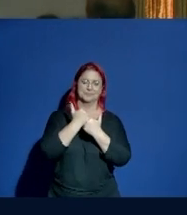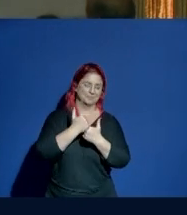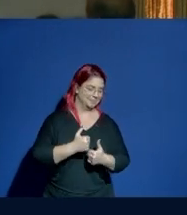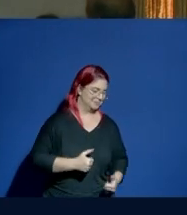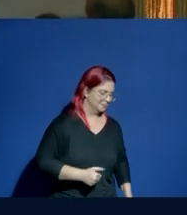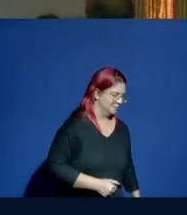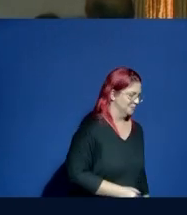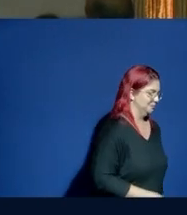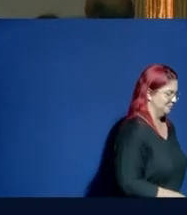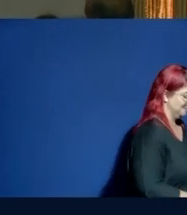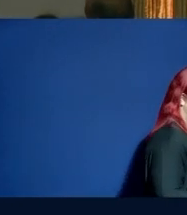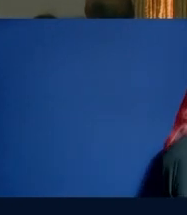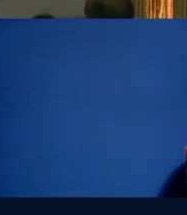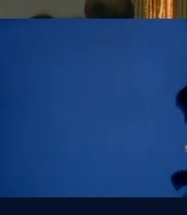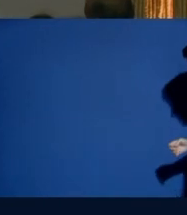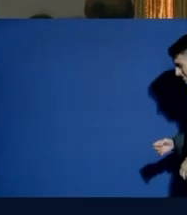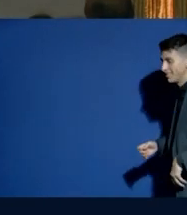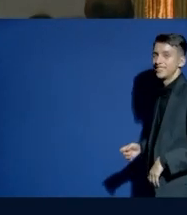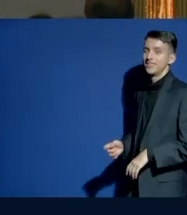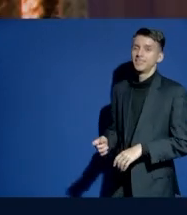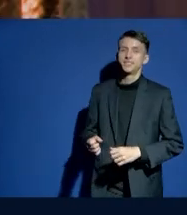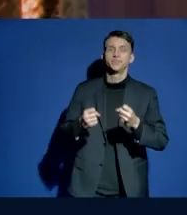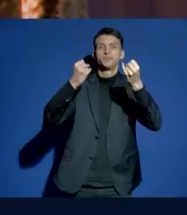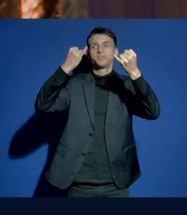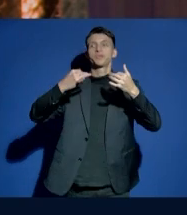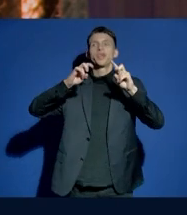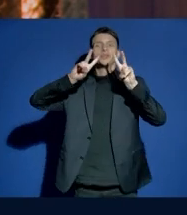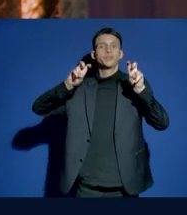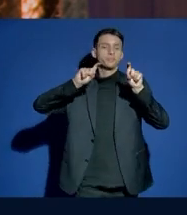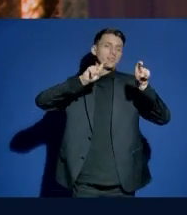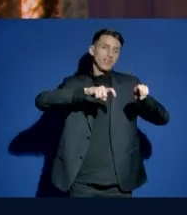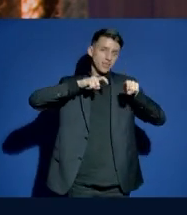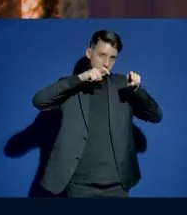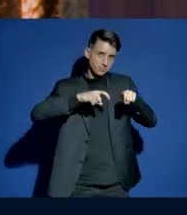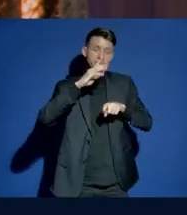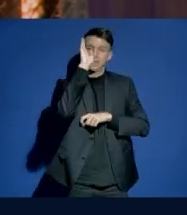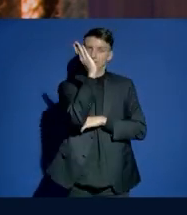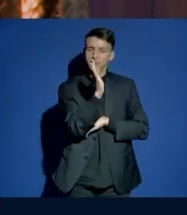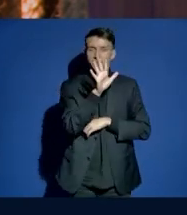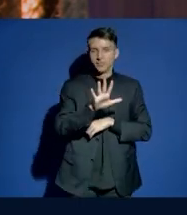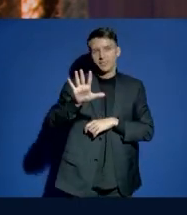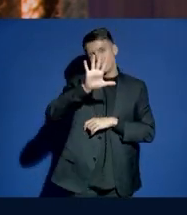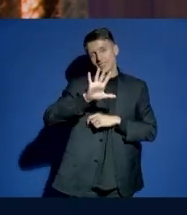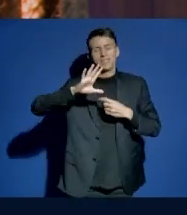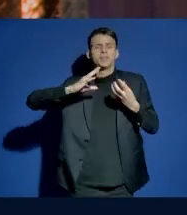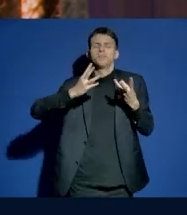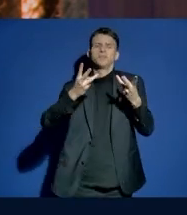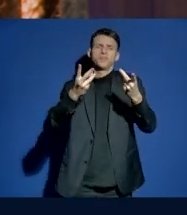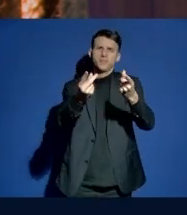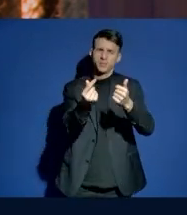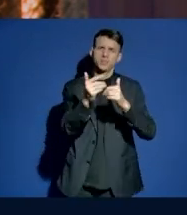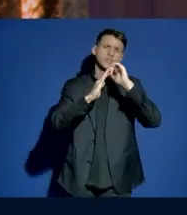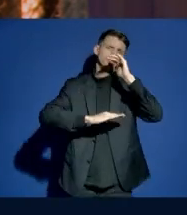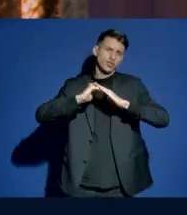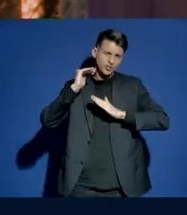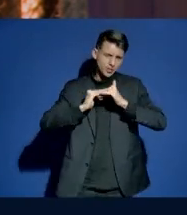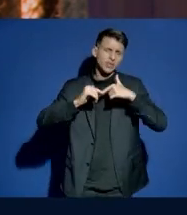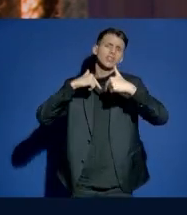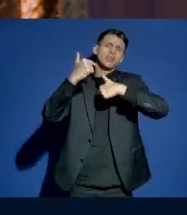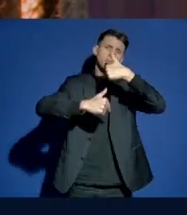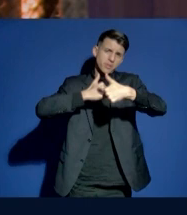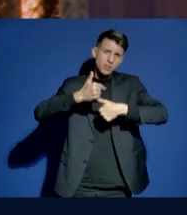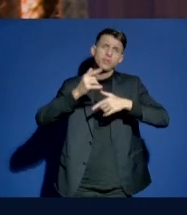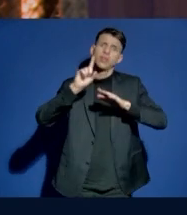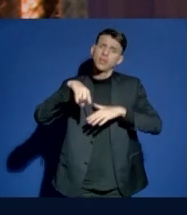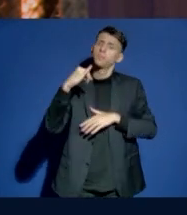e o Agro brasileiro falado Agro Brasileiro né Eu disse é essa Espetacular atividade econômica que tem hoje